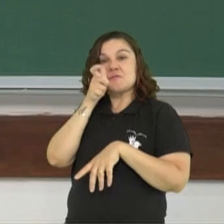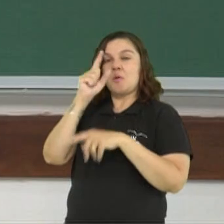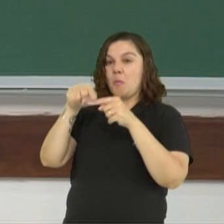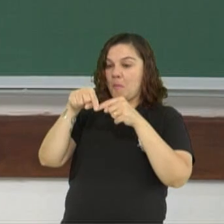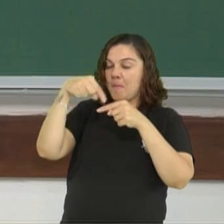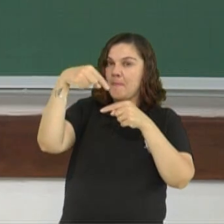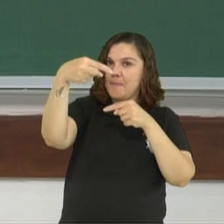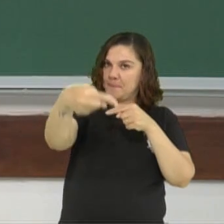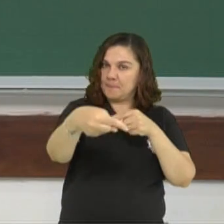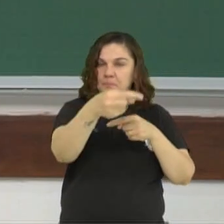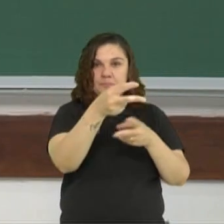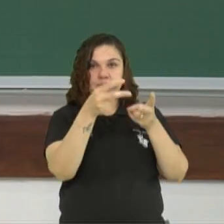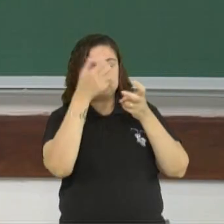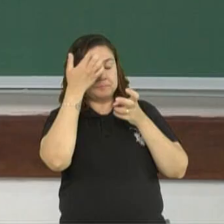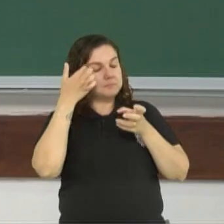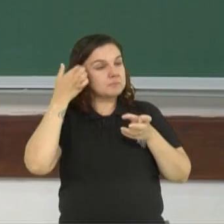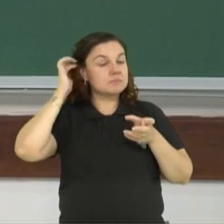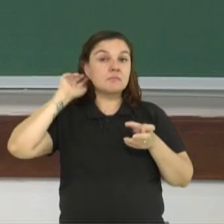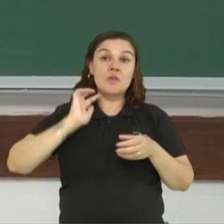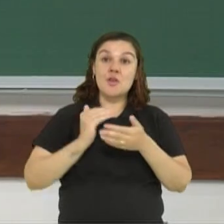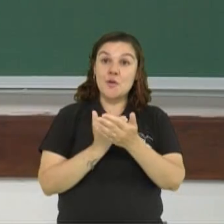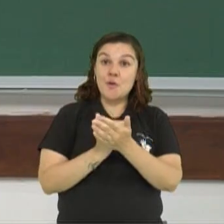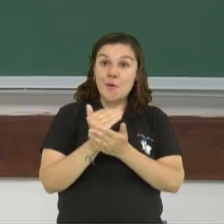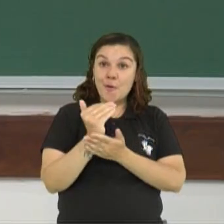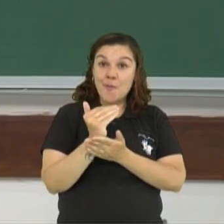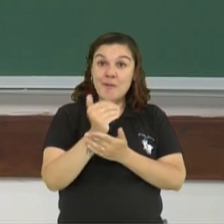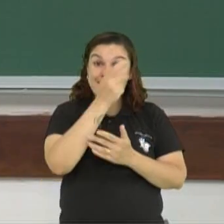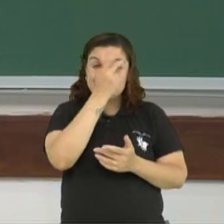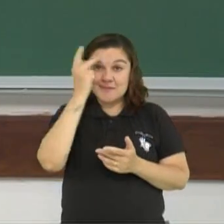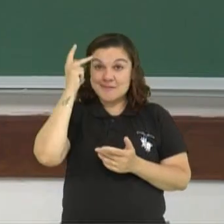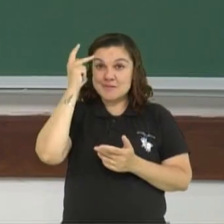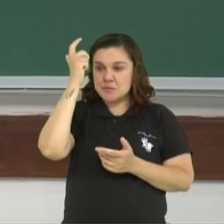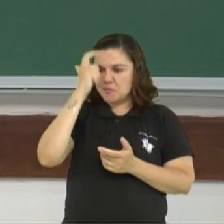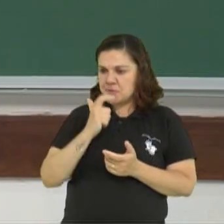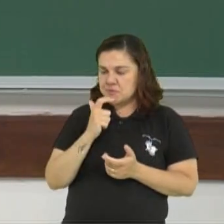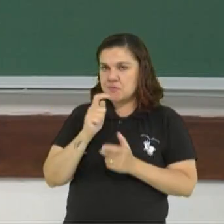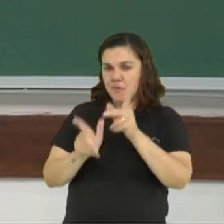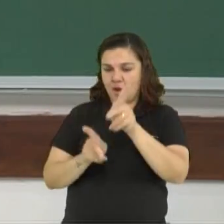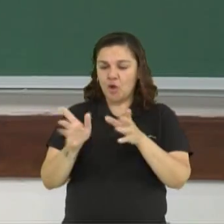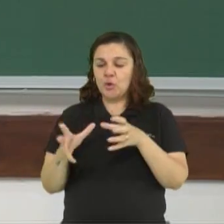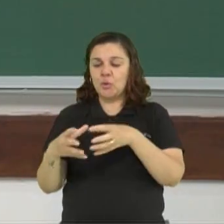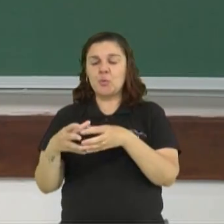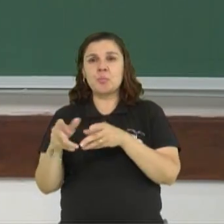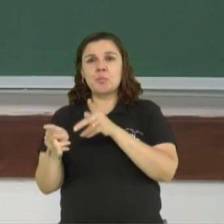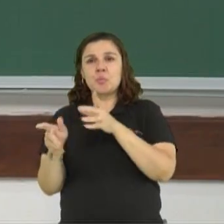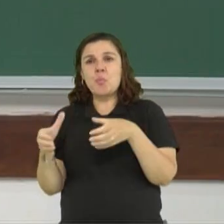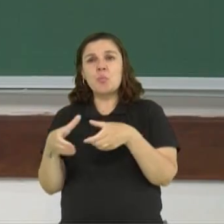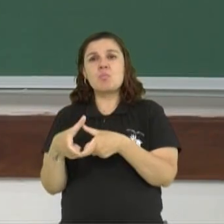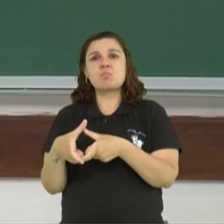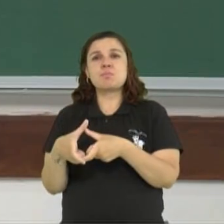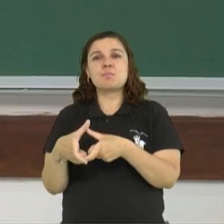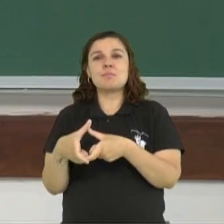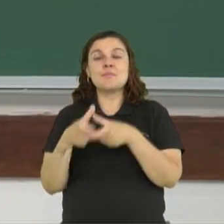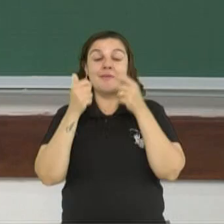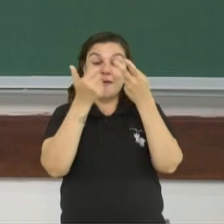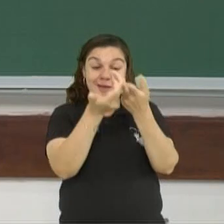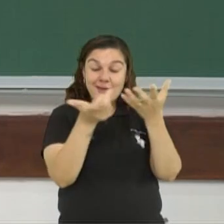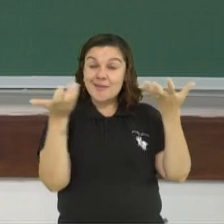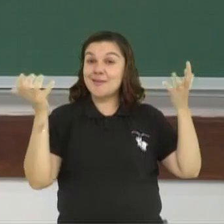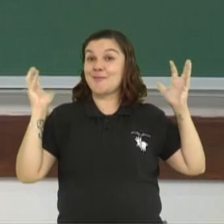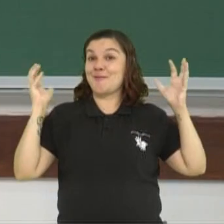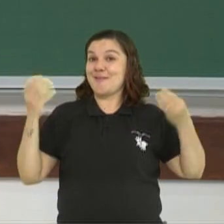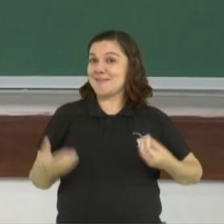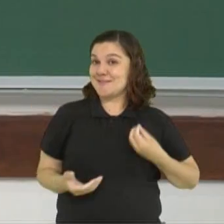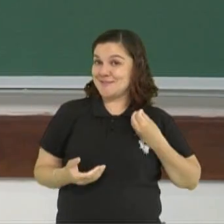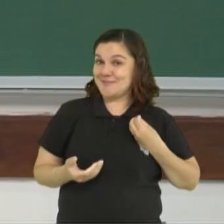à frente que, no começo, o homem tinha esse apego a pequeno grupo de pessoas e tinha o meio da natureza que ele convivia.